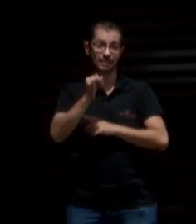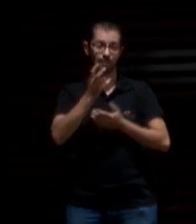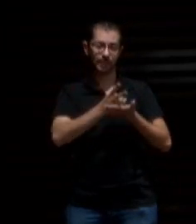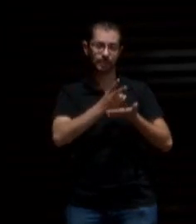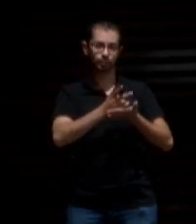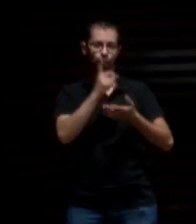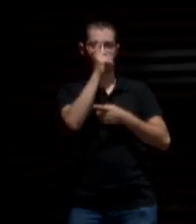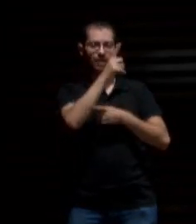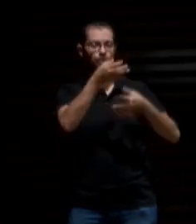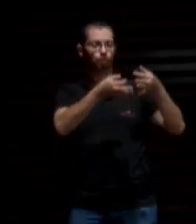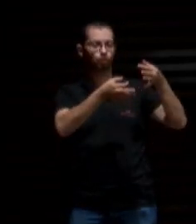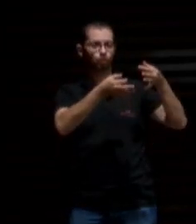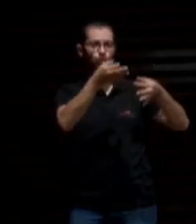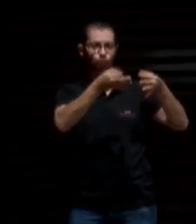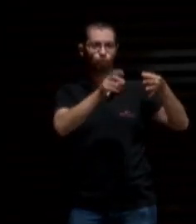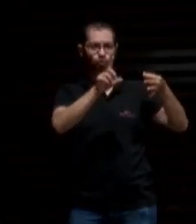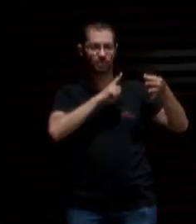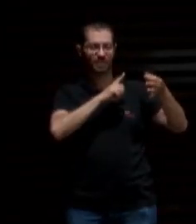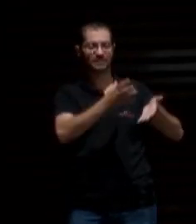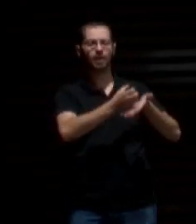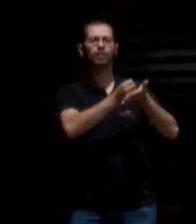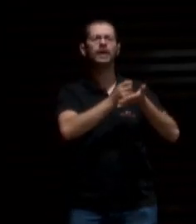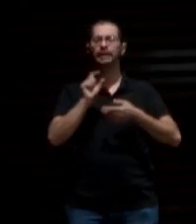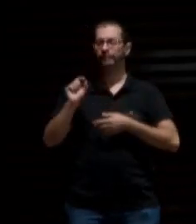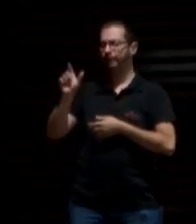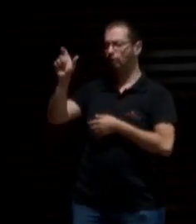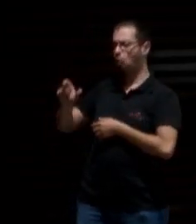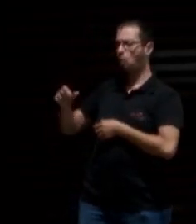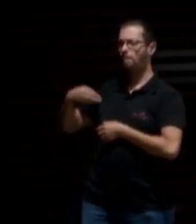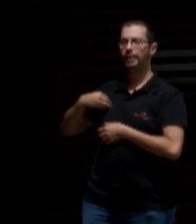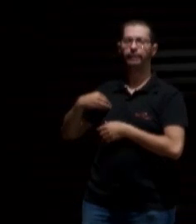onde vai comparecer o ímpio? Sim, o pecador?